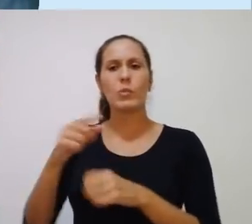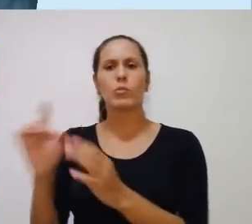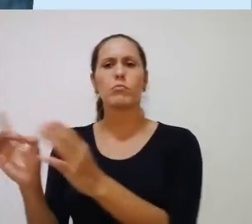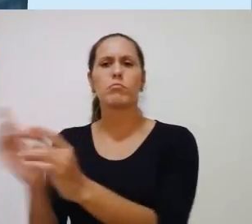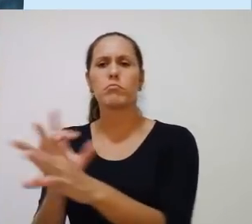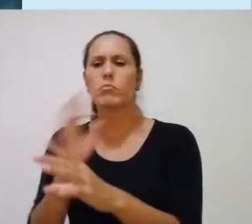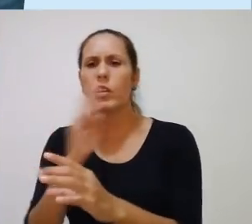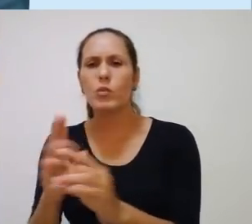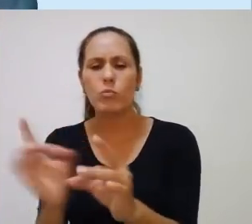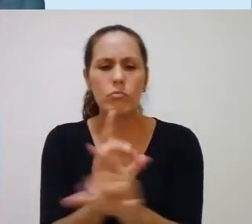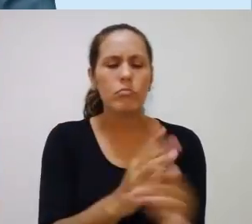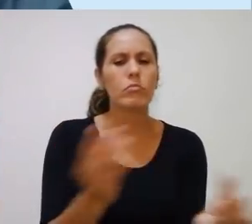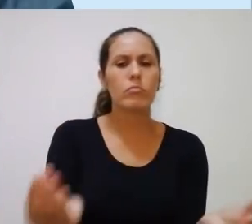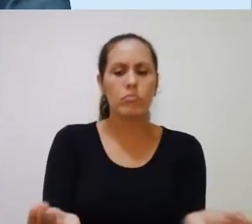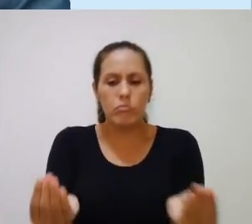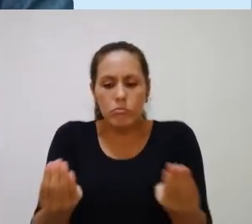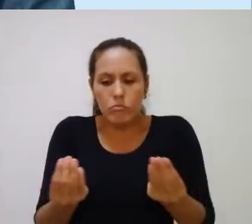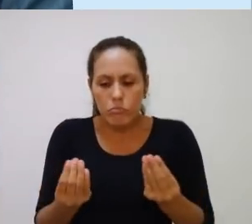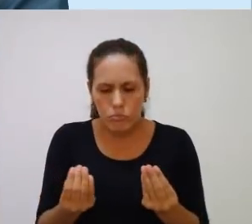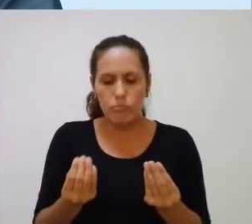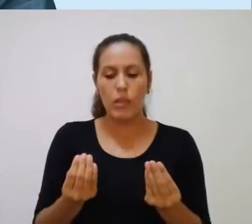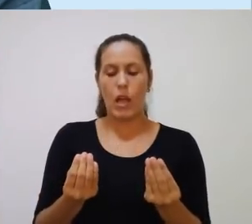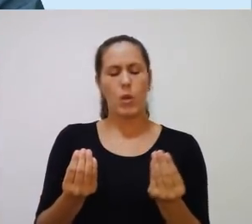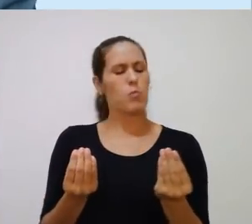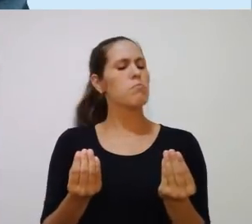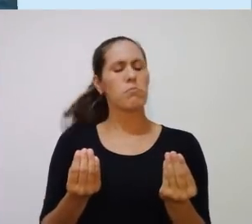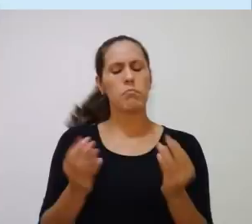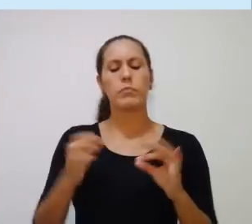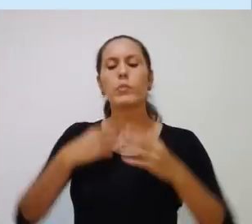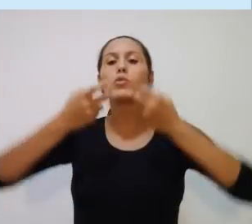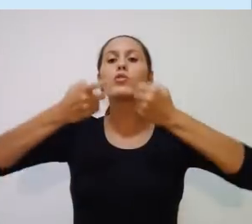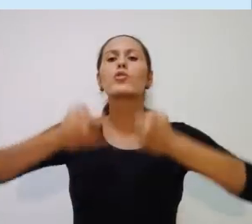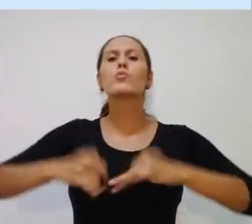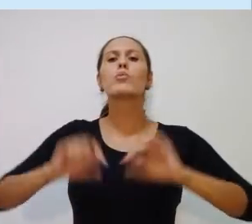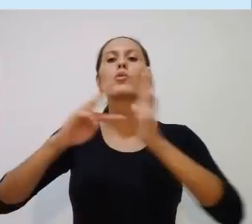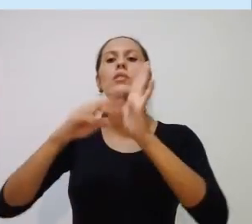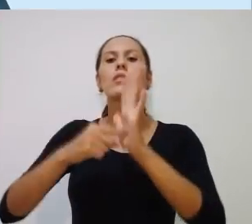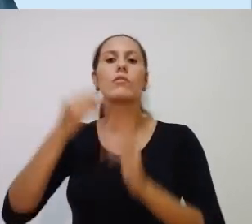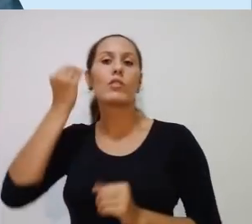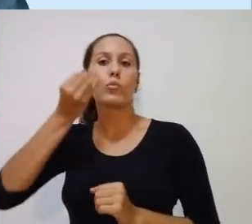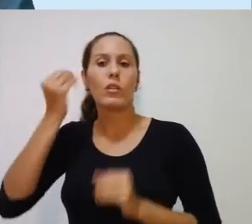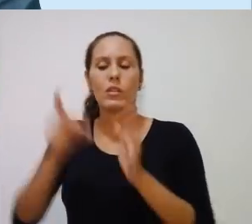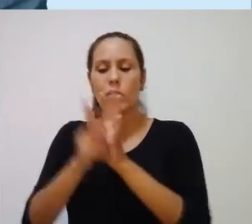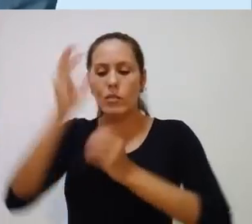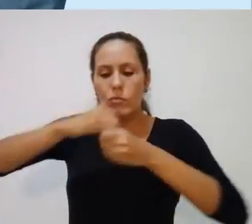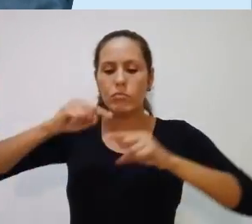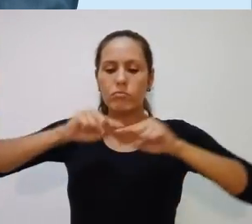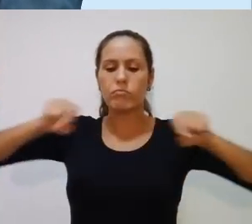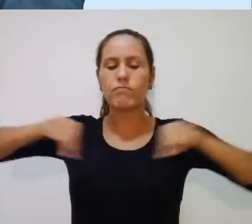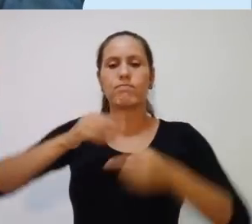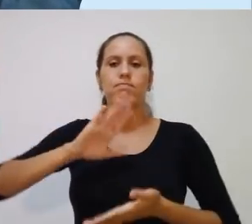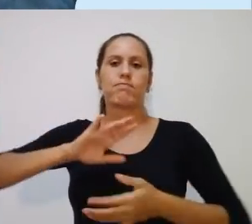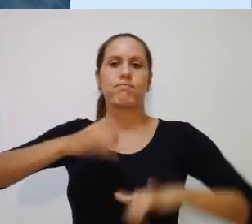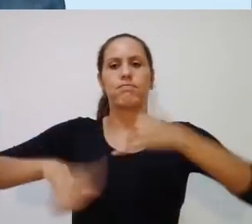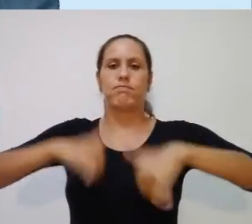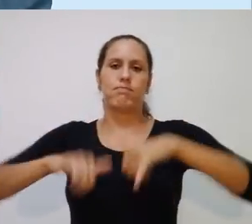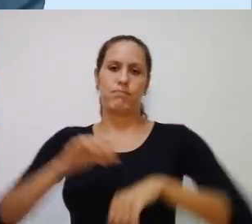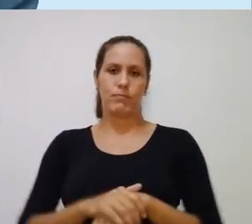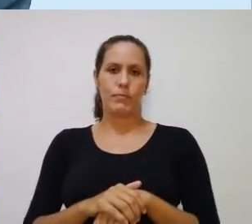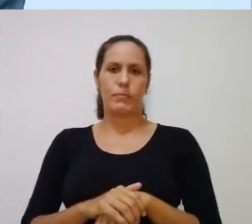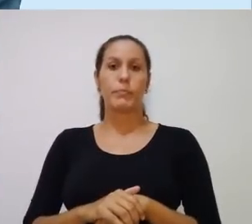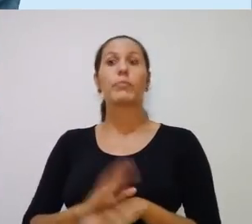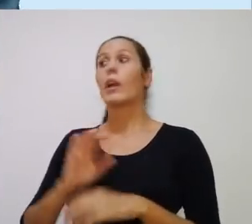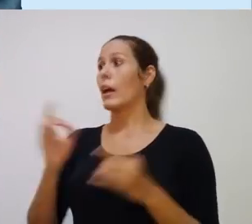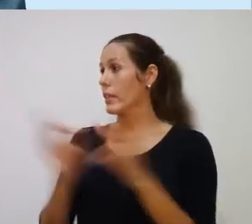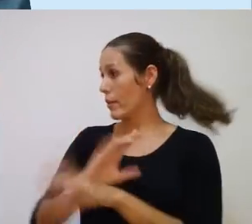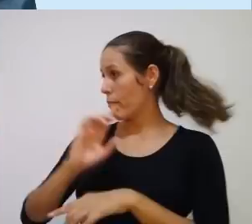recolhi os exercícios e expliquei em sala de aula o que seria o experimento no laboratório. Então, depois que esse experimento estava